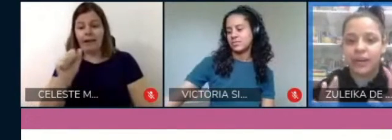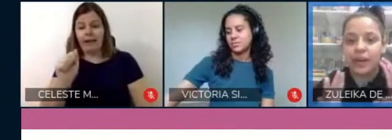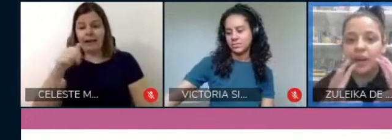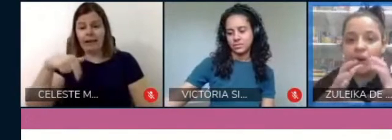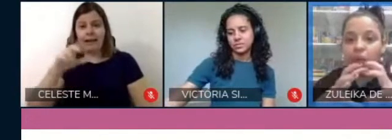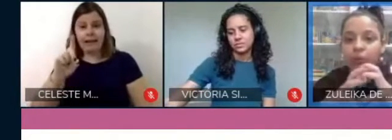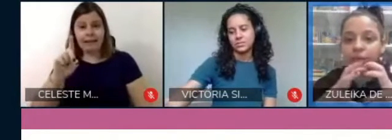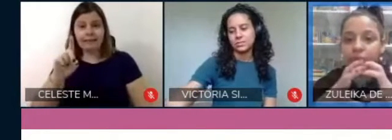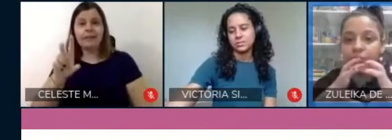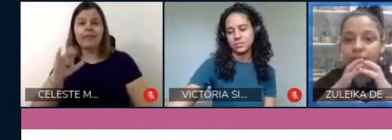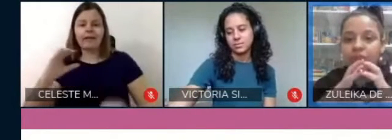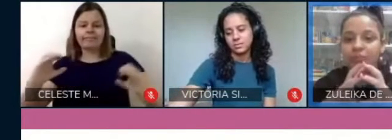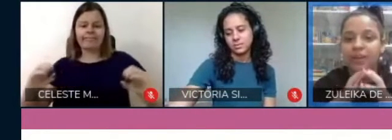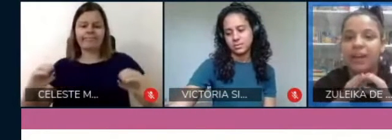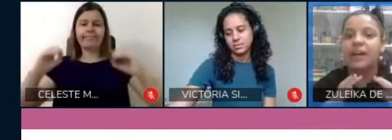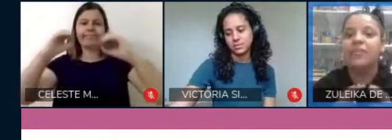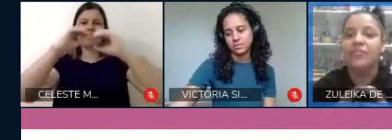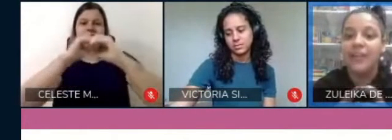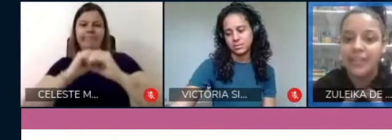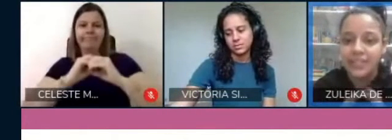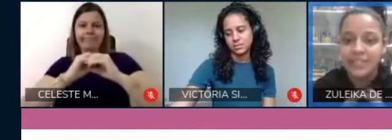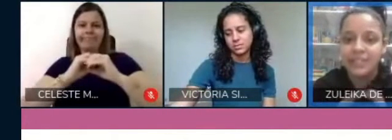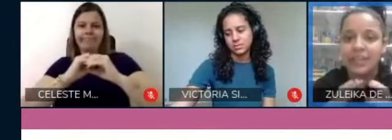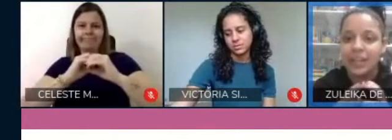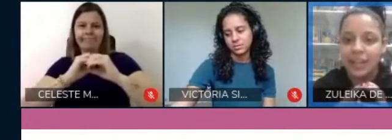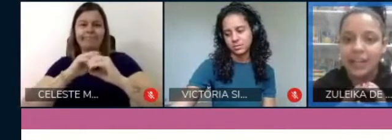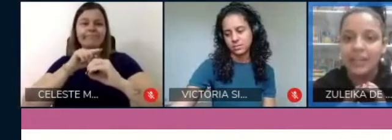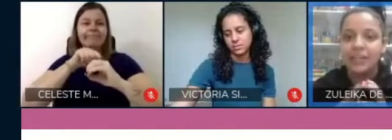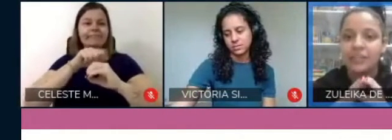vai encontrar o que tiver